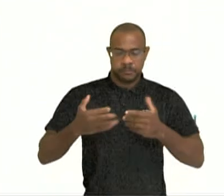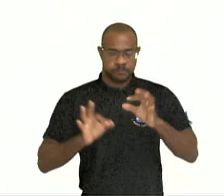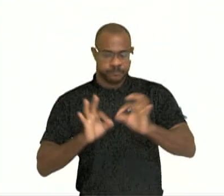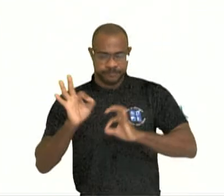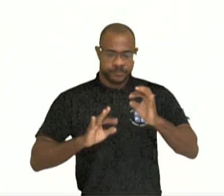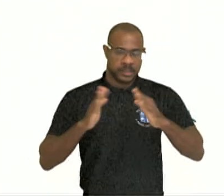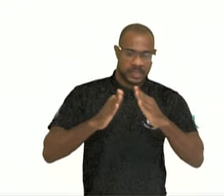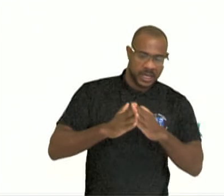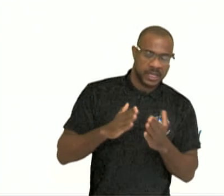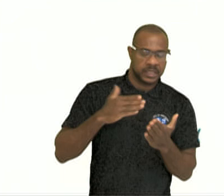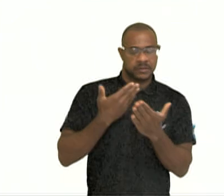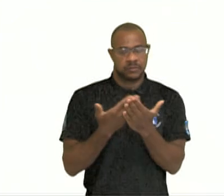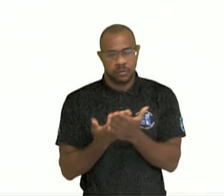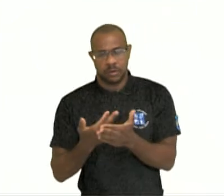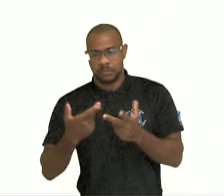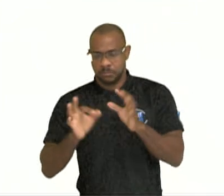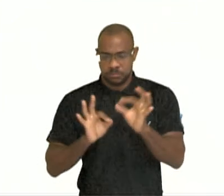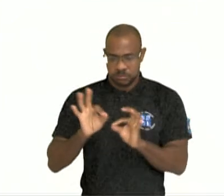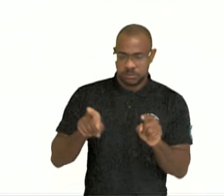Facinho, né?